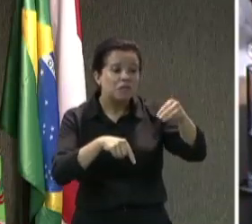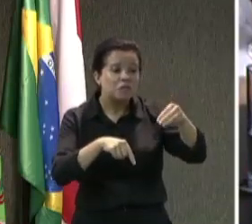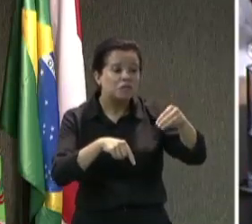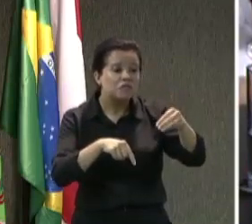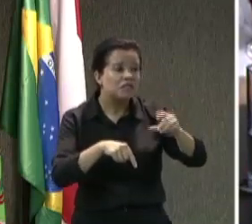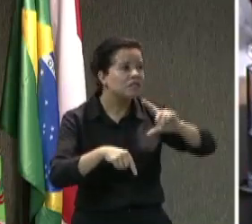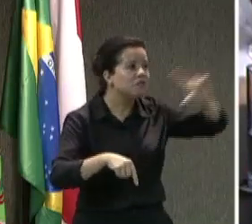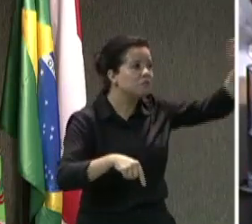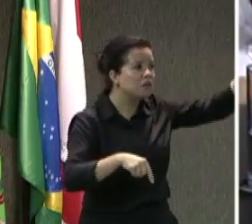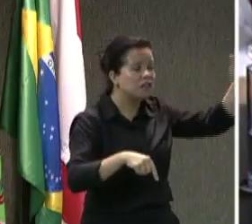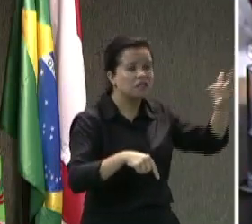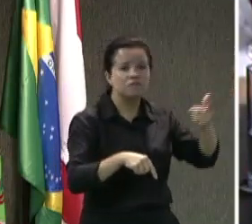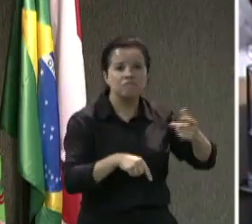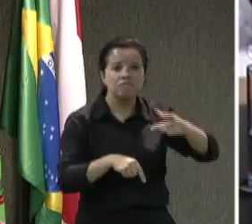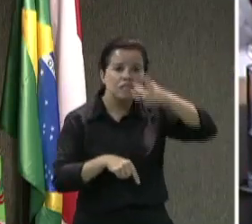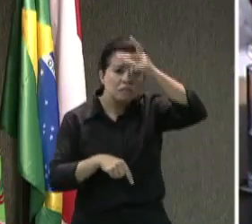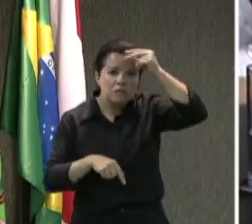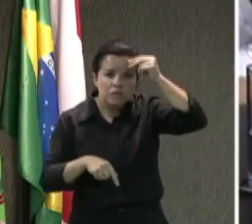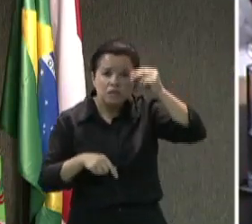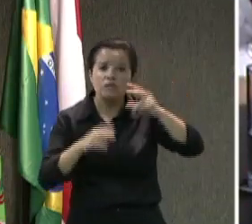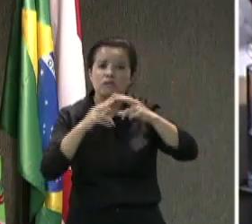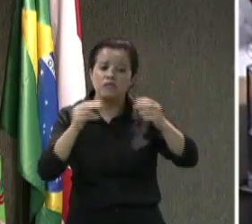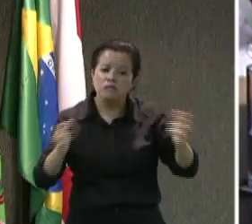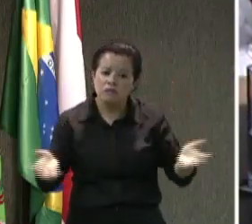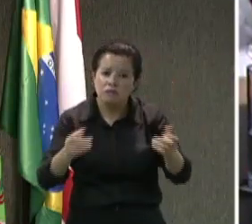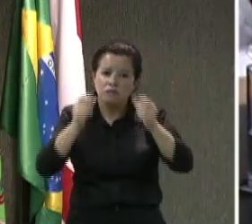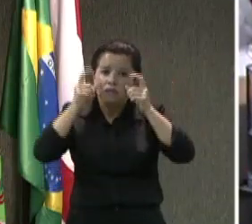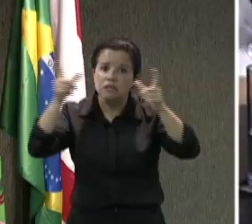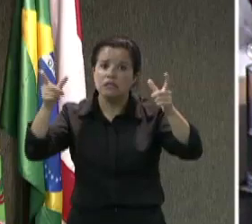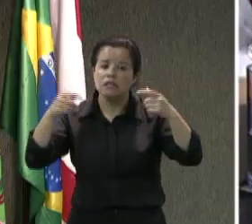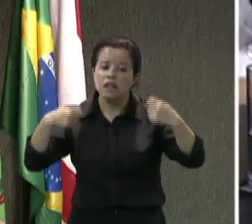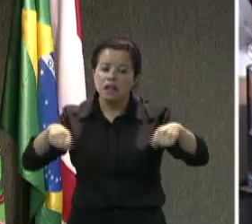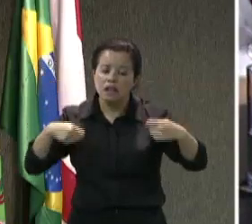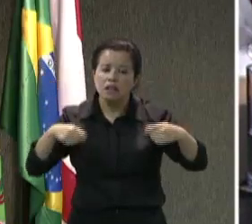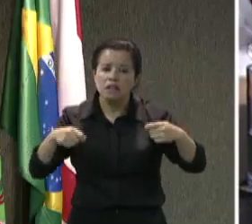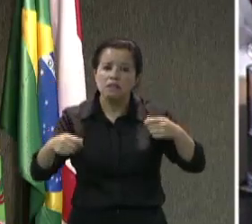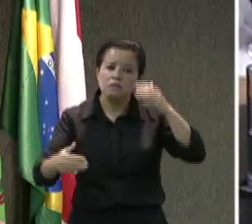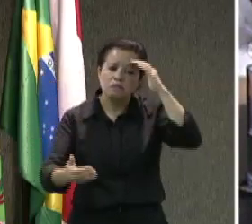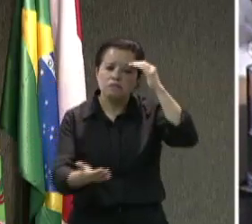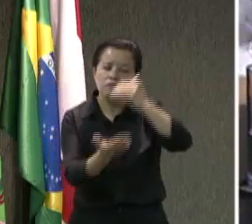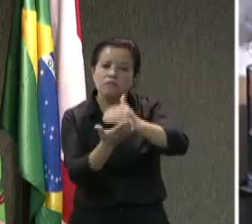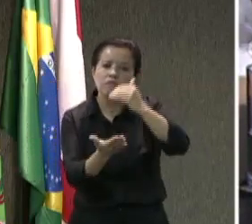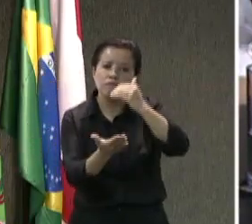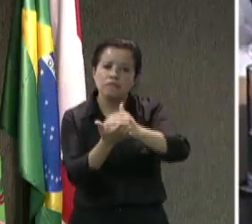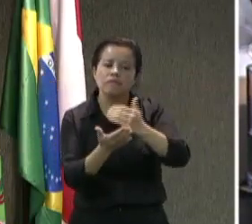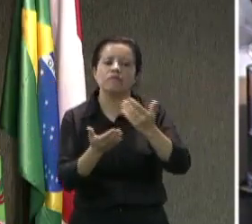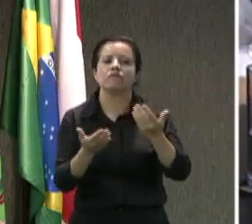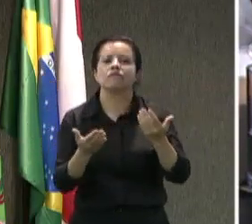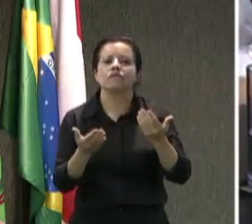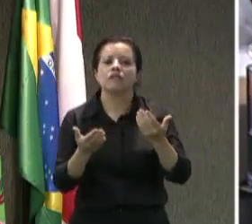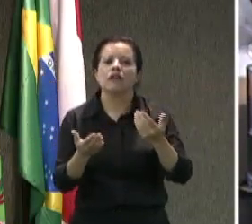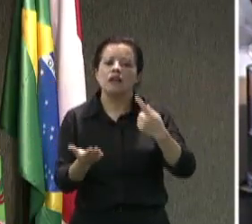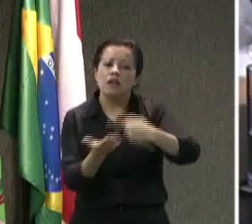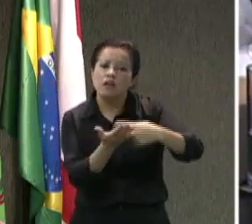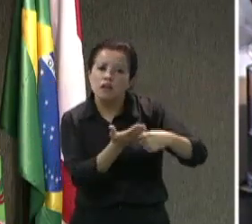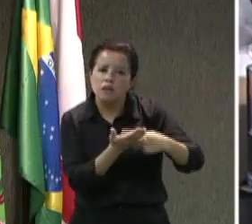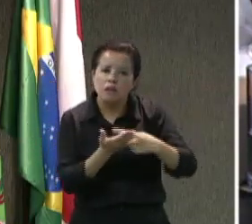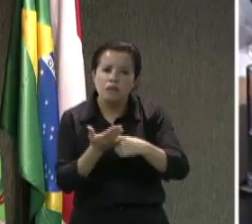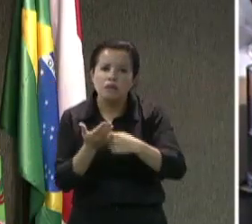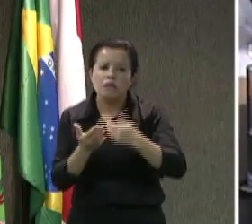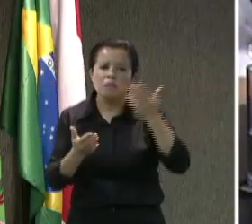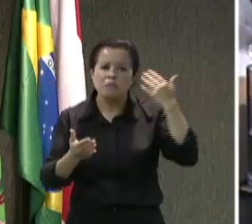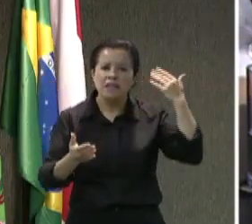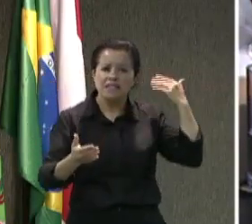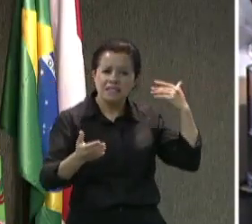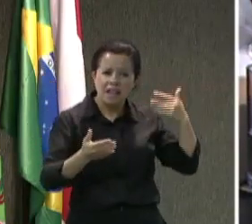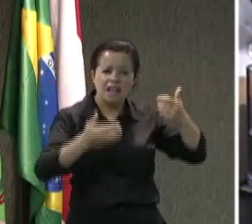Prefeitura de Florianópolis, vamos acordar e vamos cumprir com o que foi o compromisso de campanha